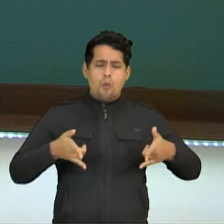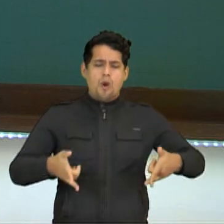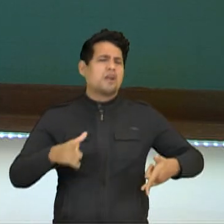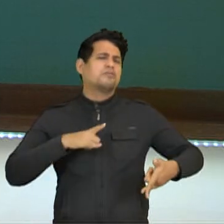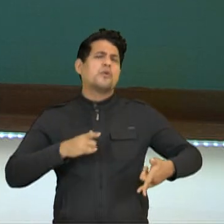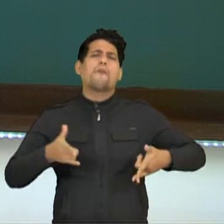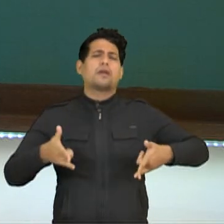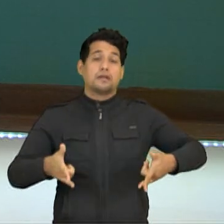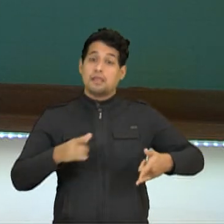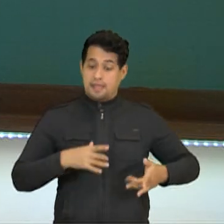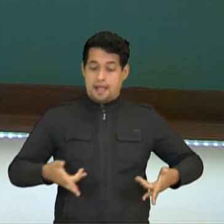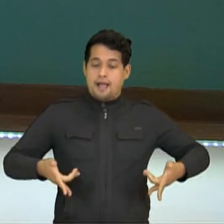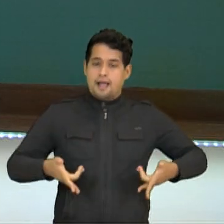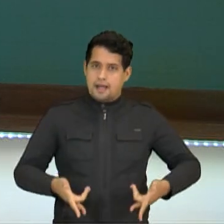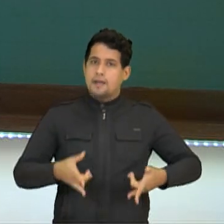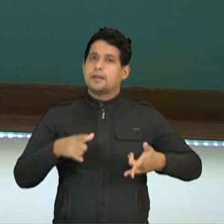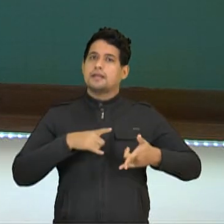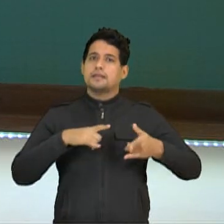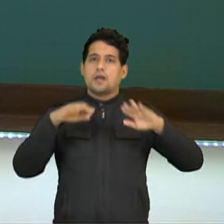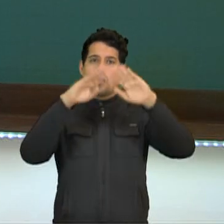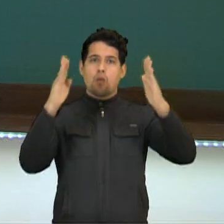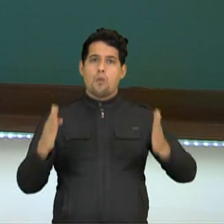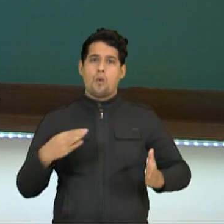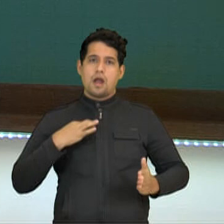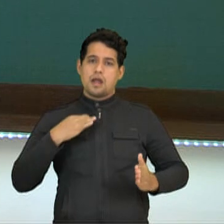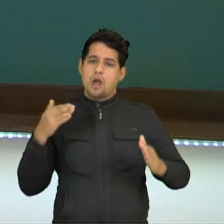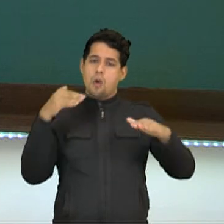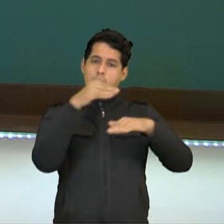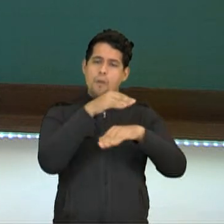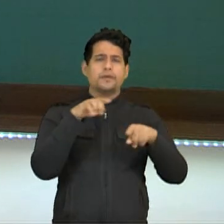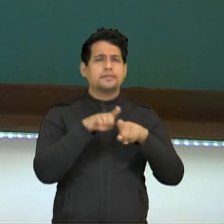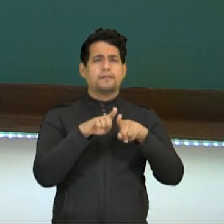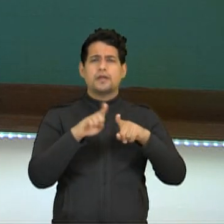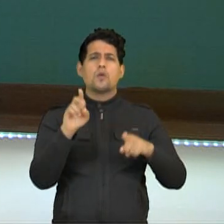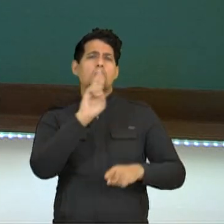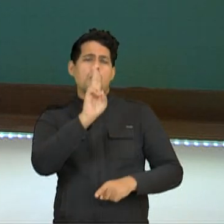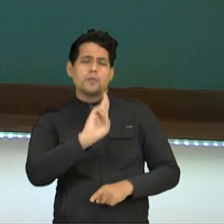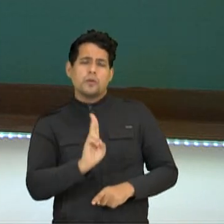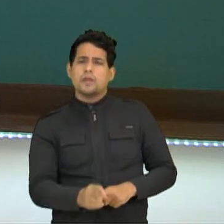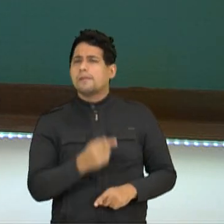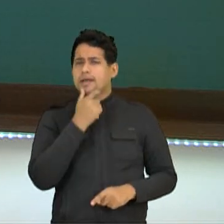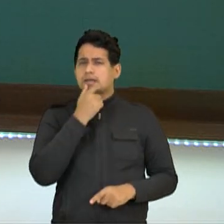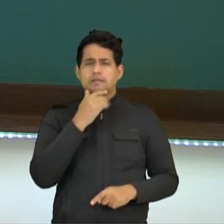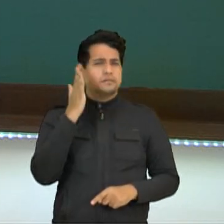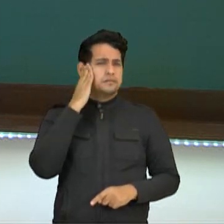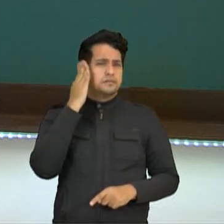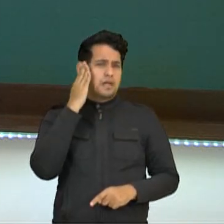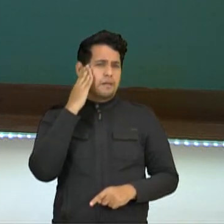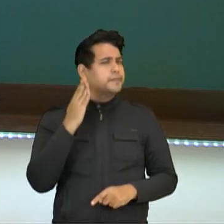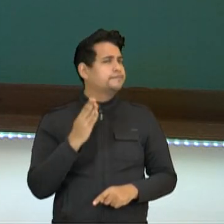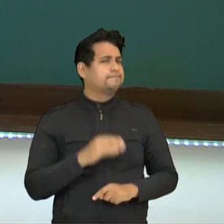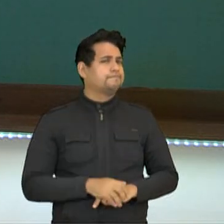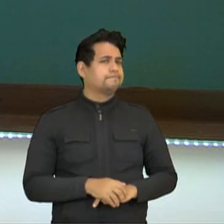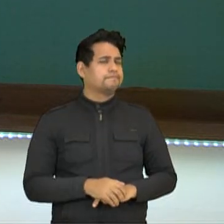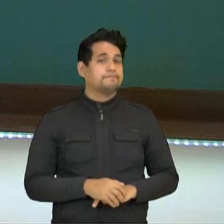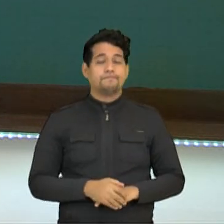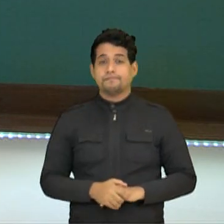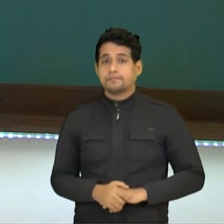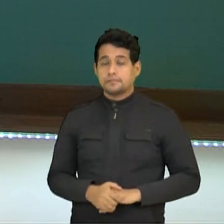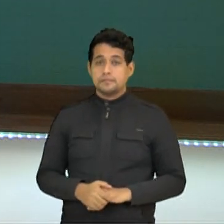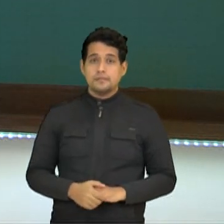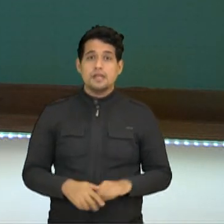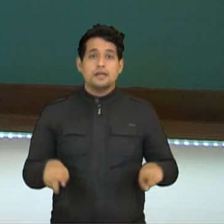tem num quarto? Uma cama, um guarda-roupa, uma estante, você sabe o nome desses vocabulários em inglês?